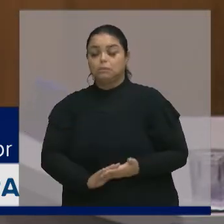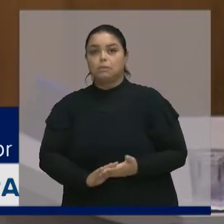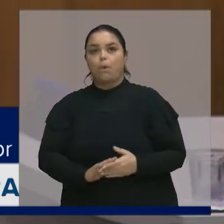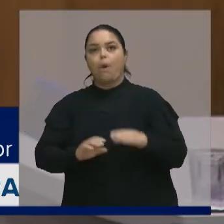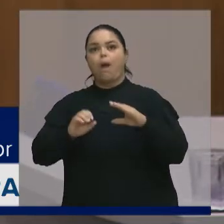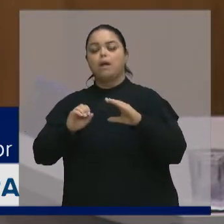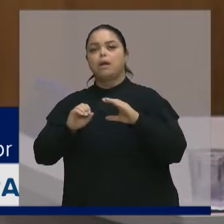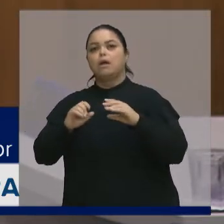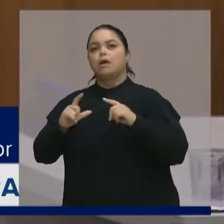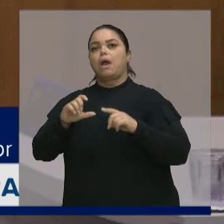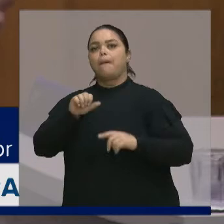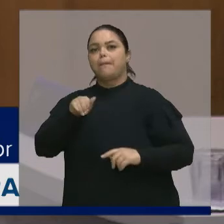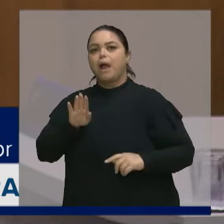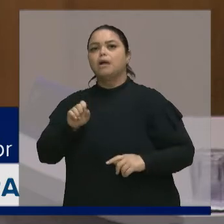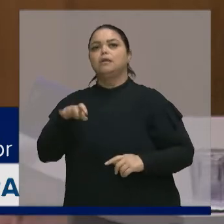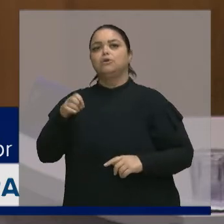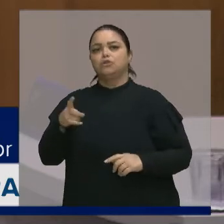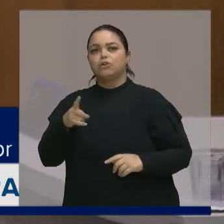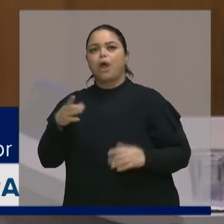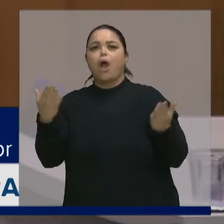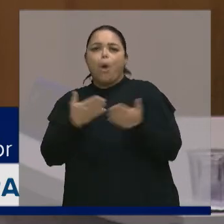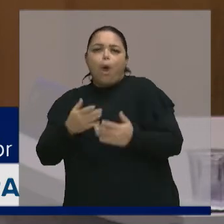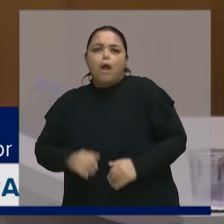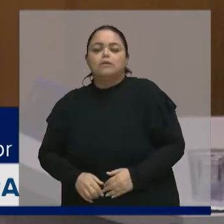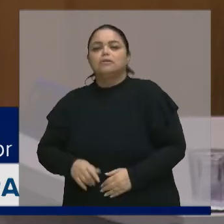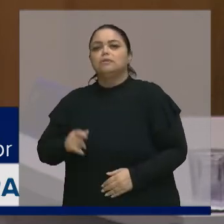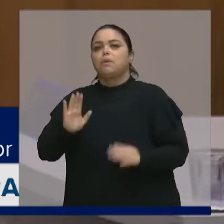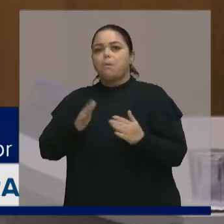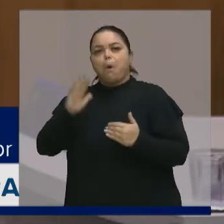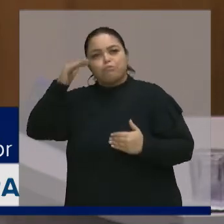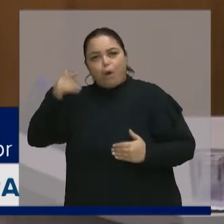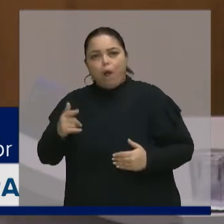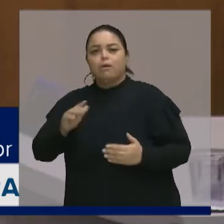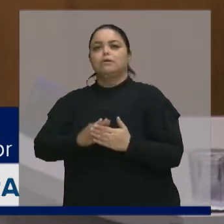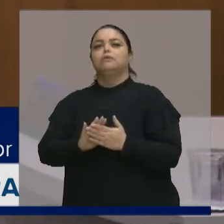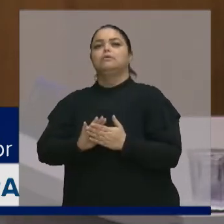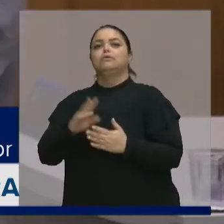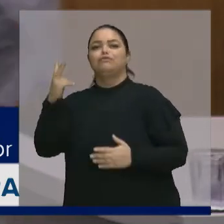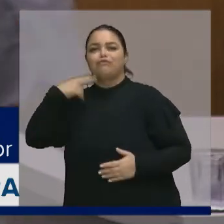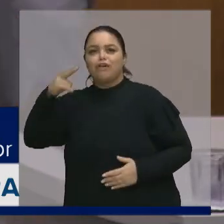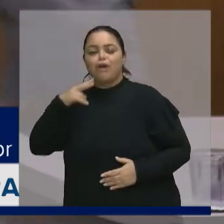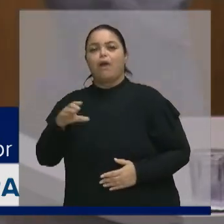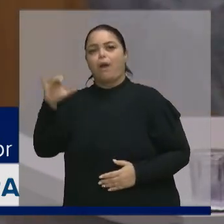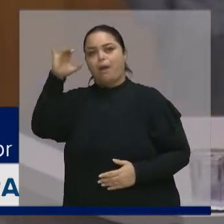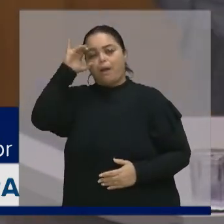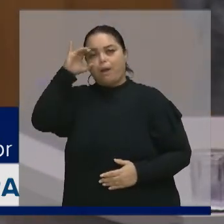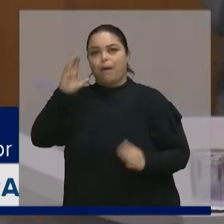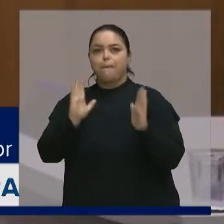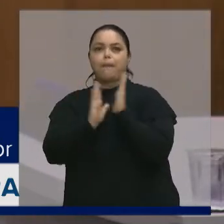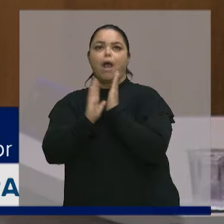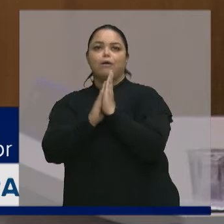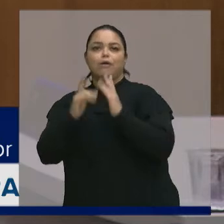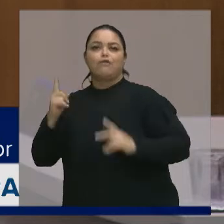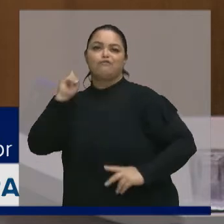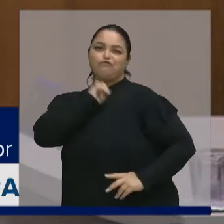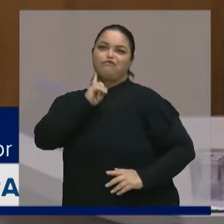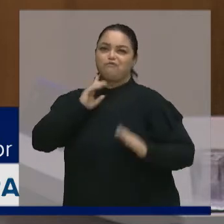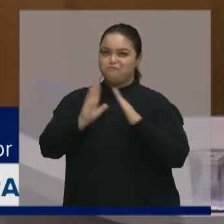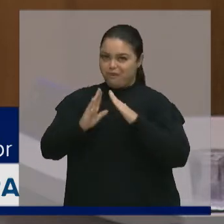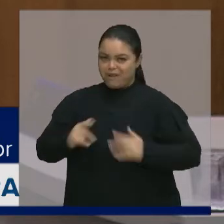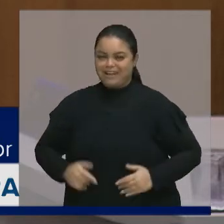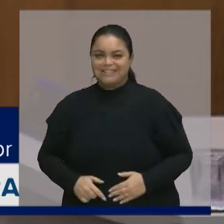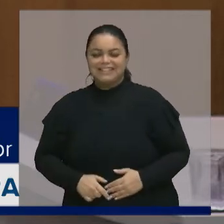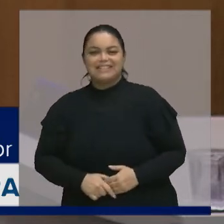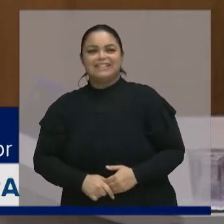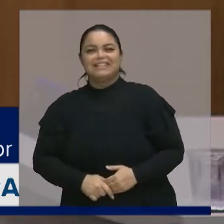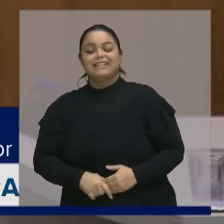Band, agora é com a Abranches, então, muito mais que merecido. Vereadora, parabéns ao meu conterrâneo, Carlos